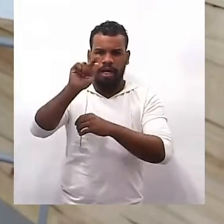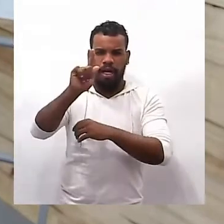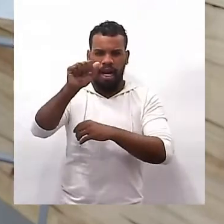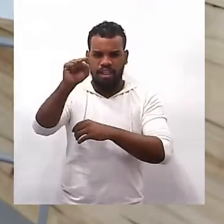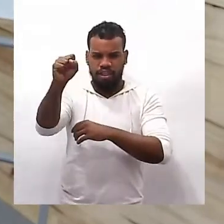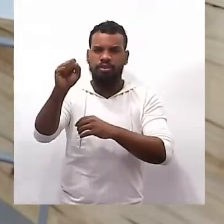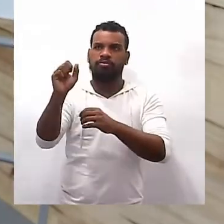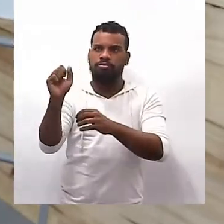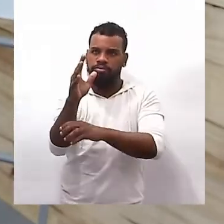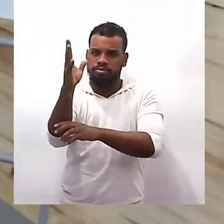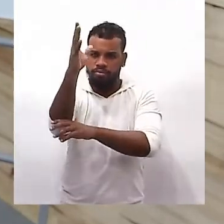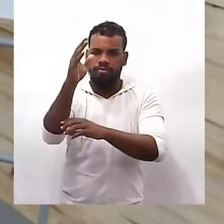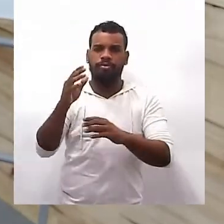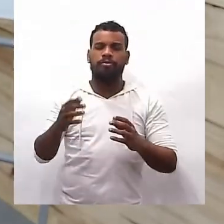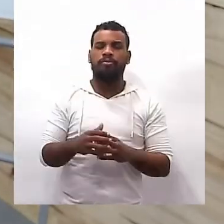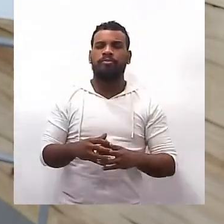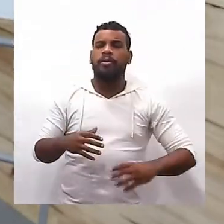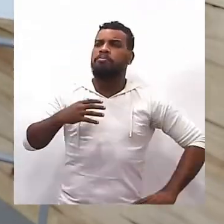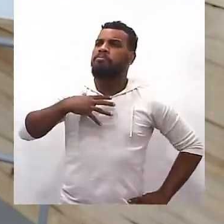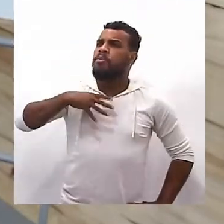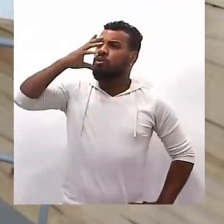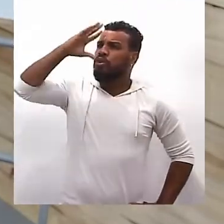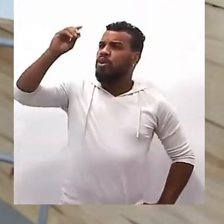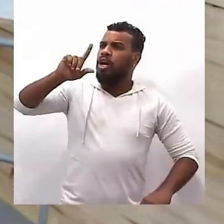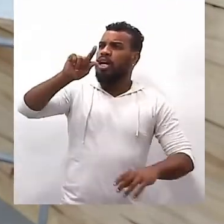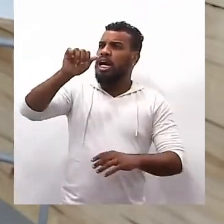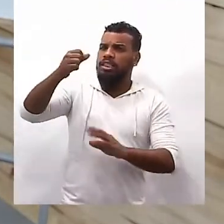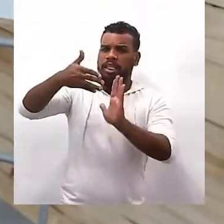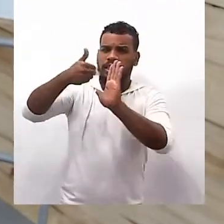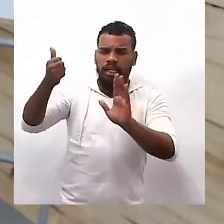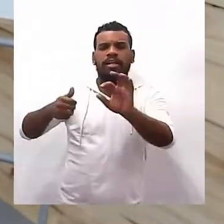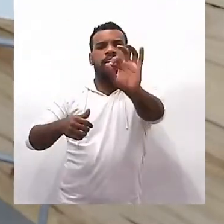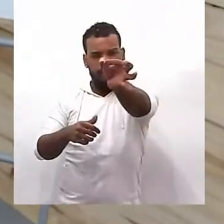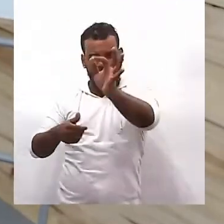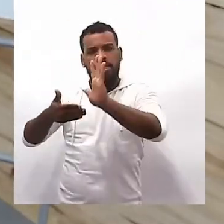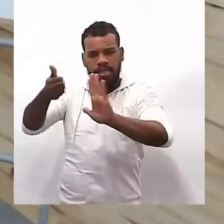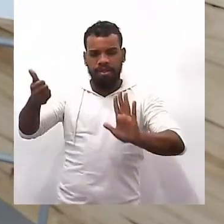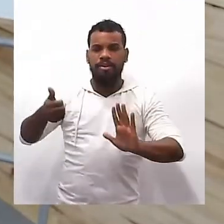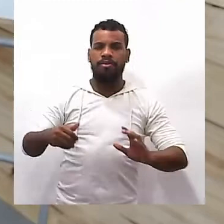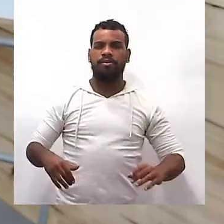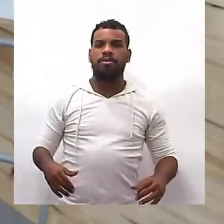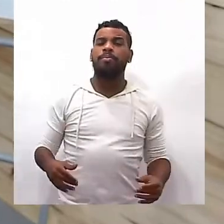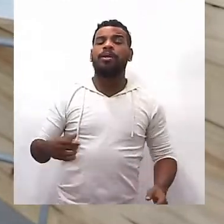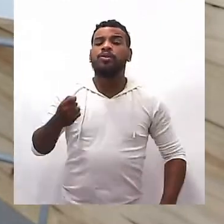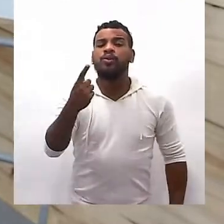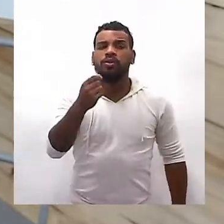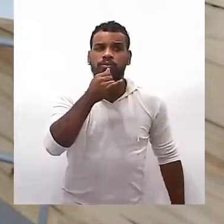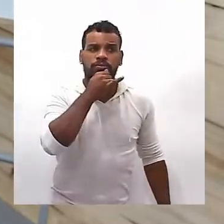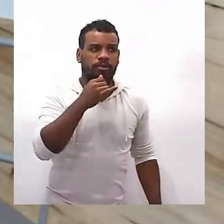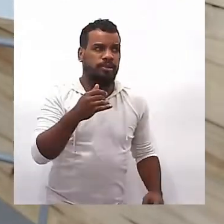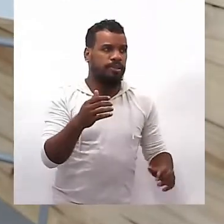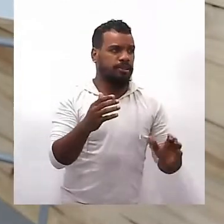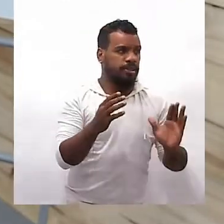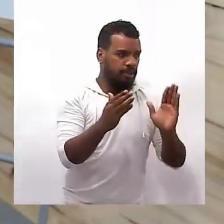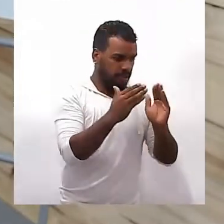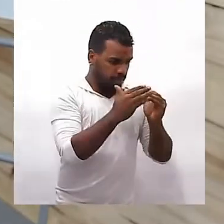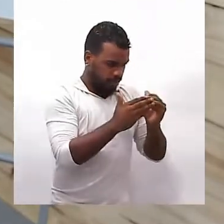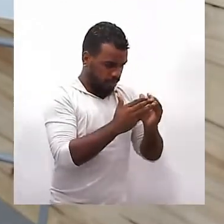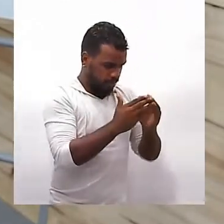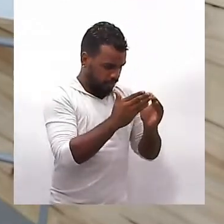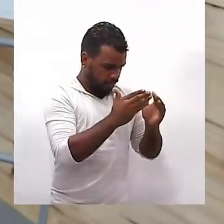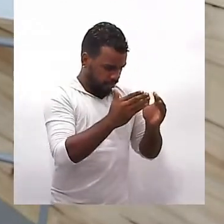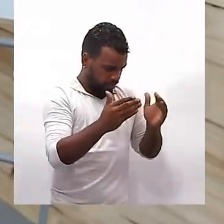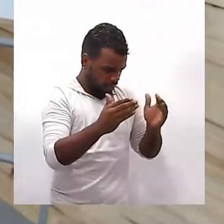eliminar o gás. Meu Deus, vai eliminar o gás? Vai eliminar o gás. Oxe, então quer dizer que durante o processo